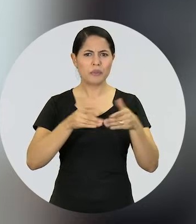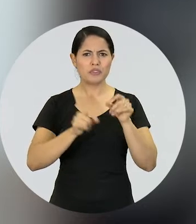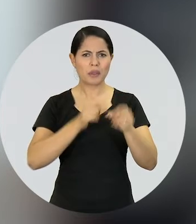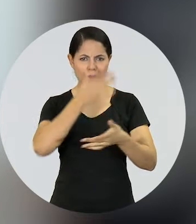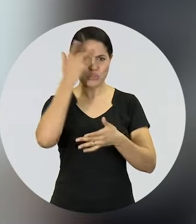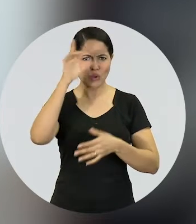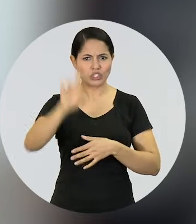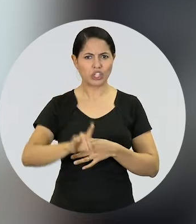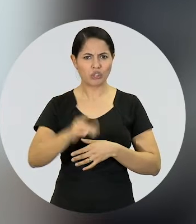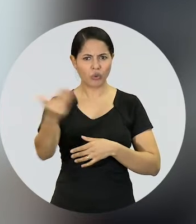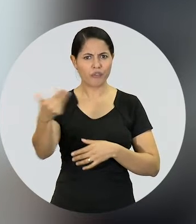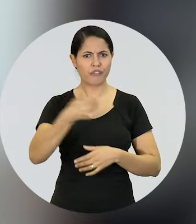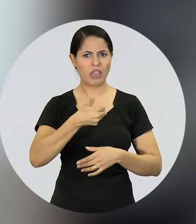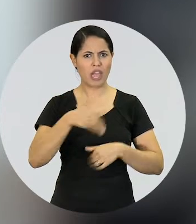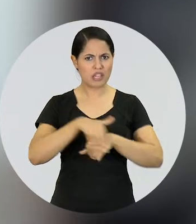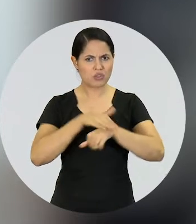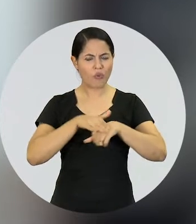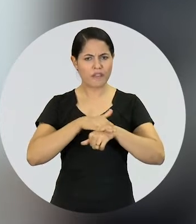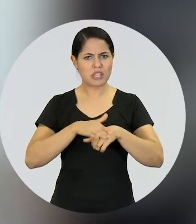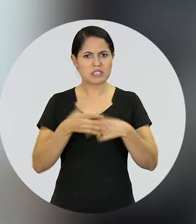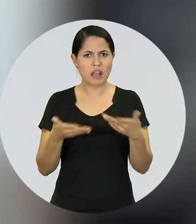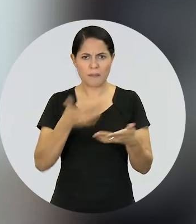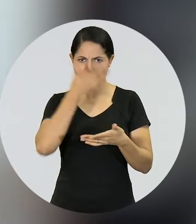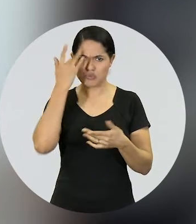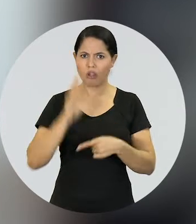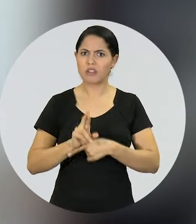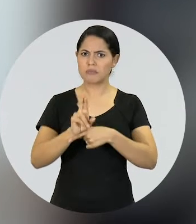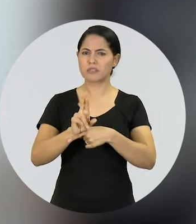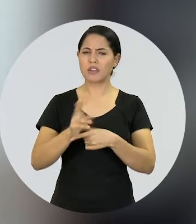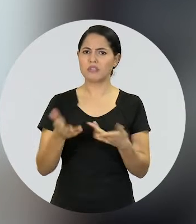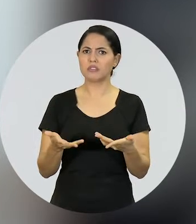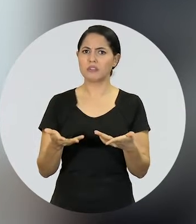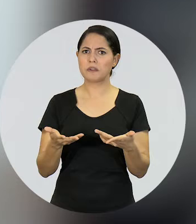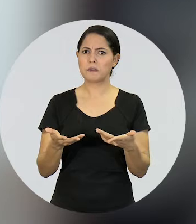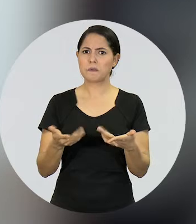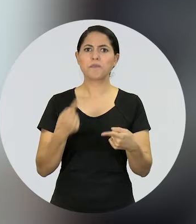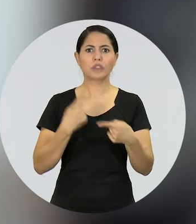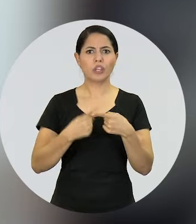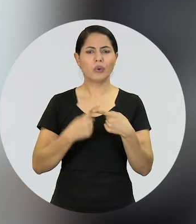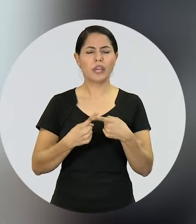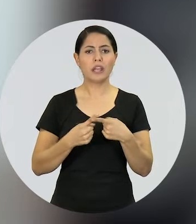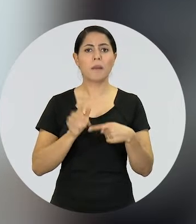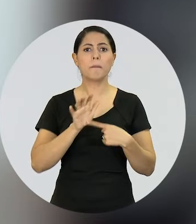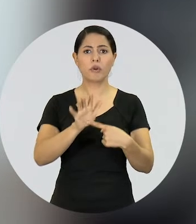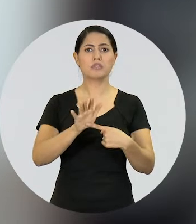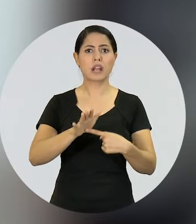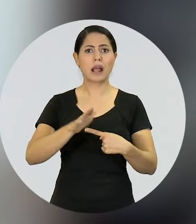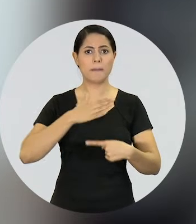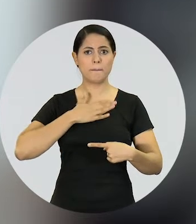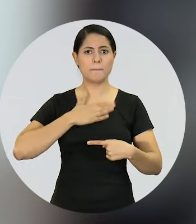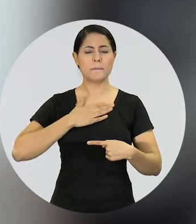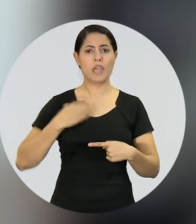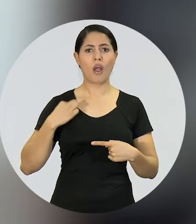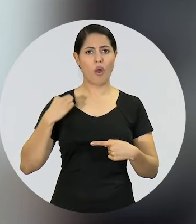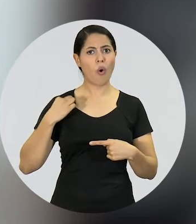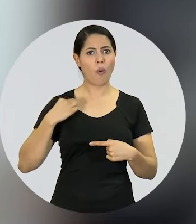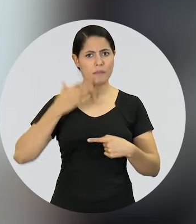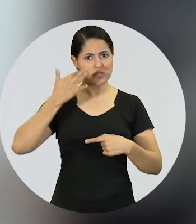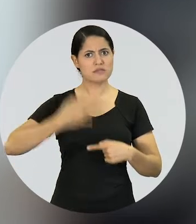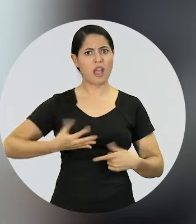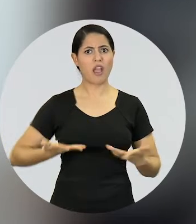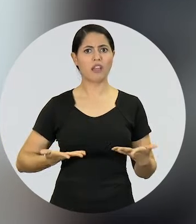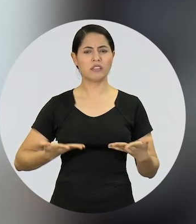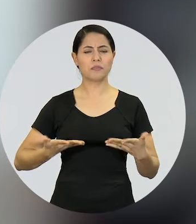aquilo, solicitei que viesse alguém da direção, o responsável, porque eu queria mostrar que a minha vestimenta não era inadequada